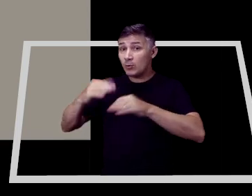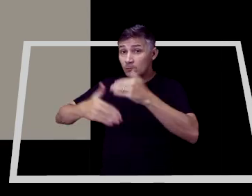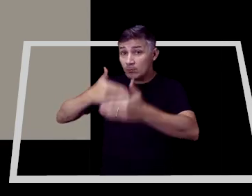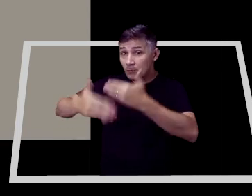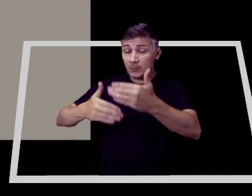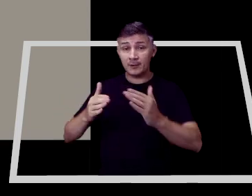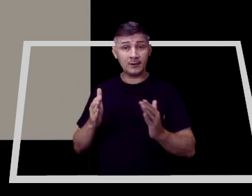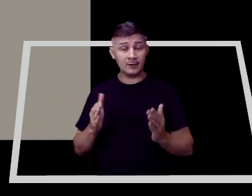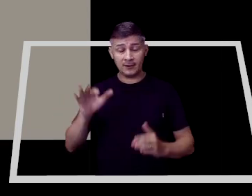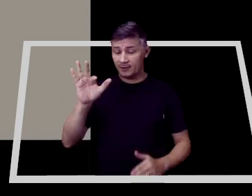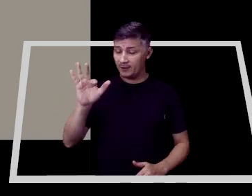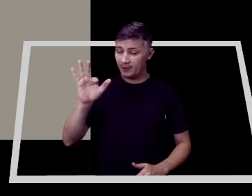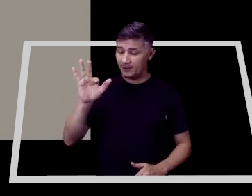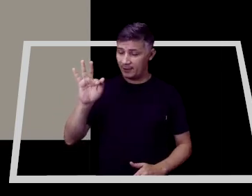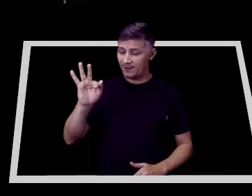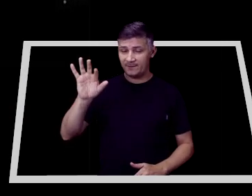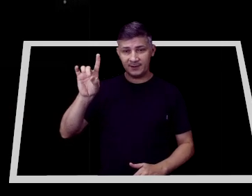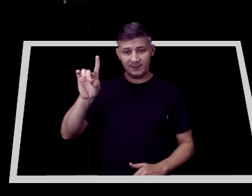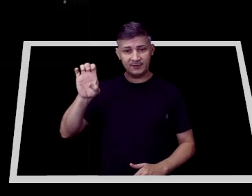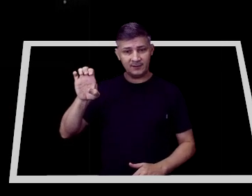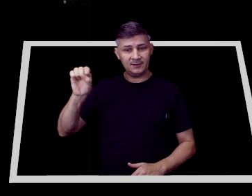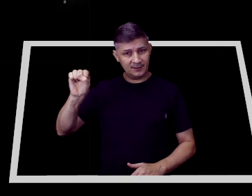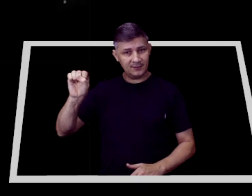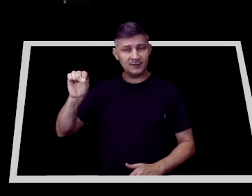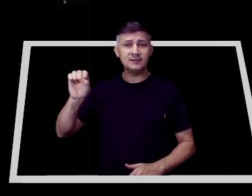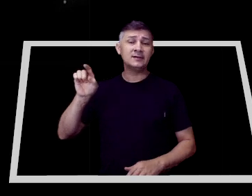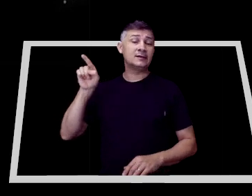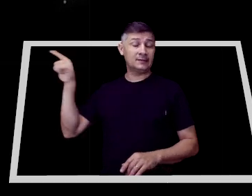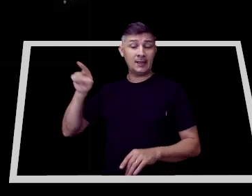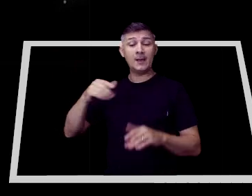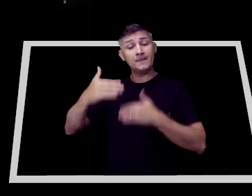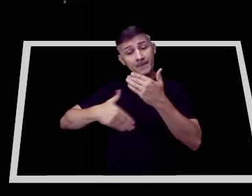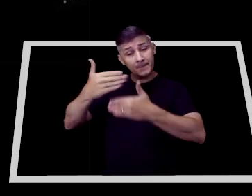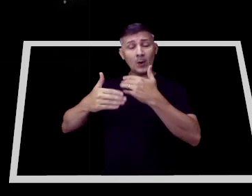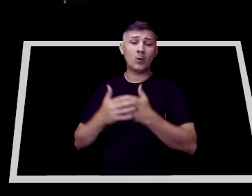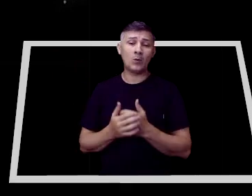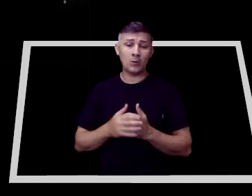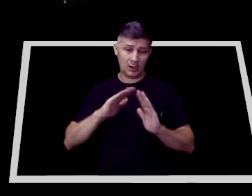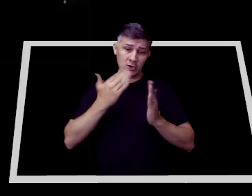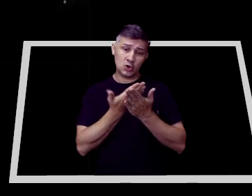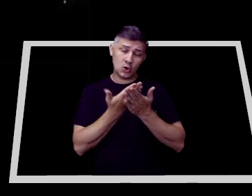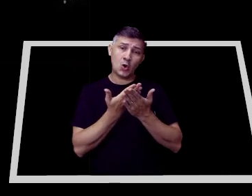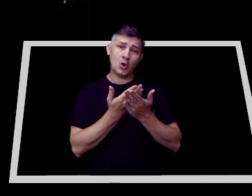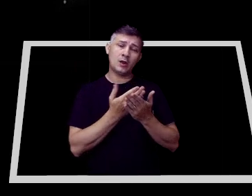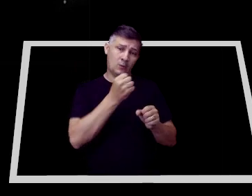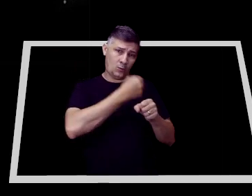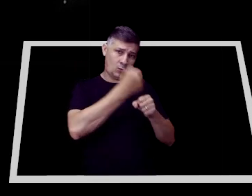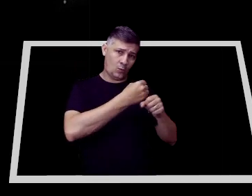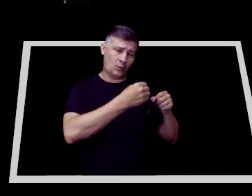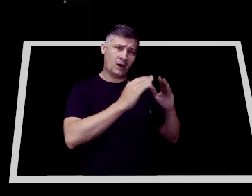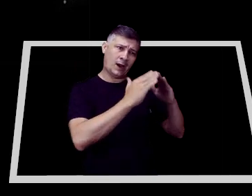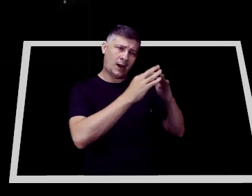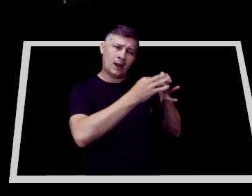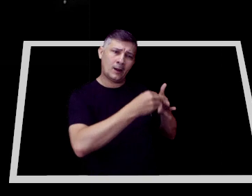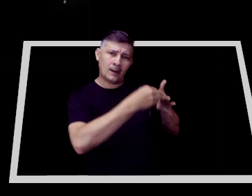desse programa onde o FDE estava ensaiando. Num primeiro momento, as escolas foram construídas na periferia e, nesse